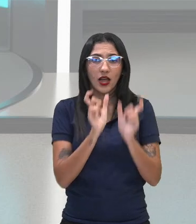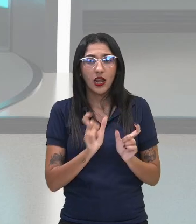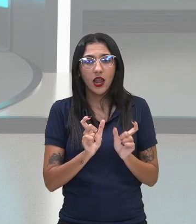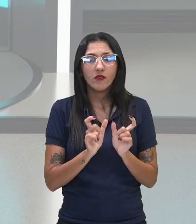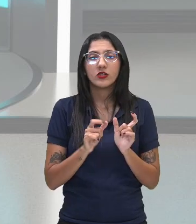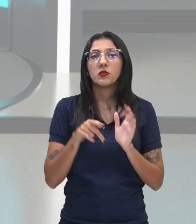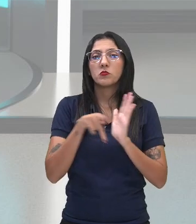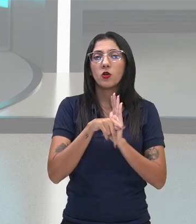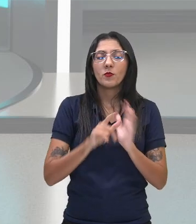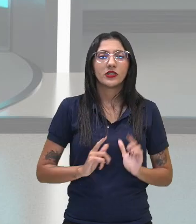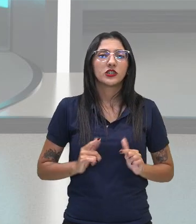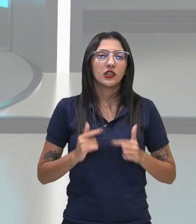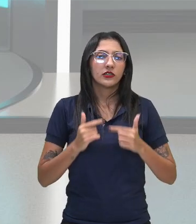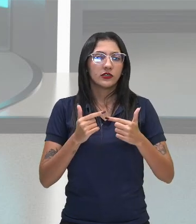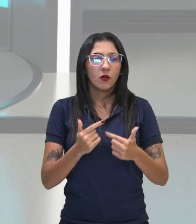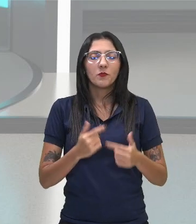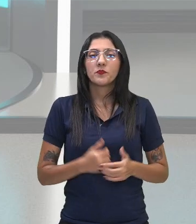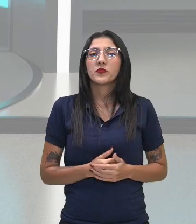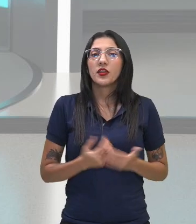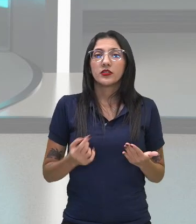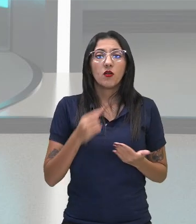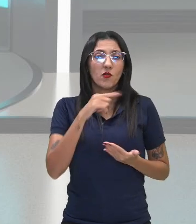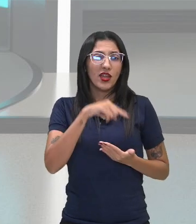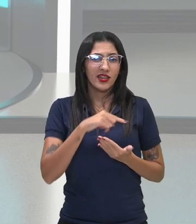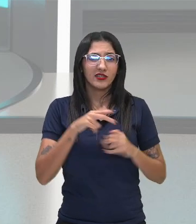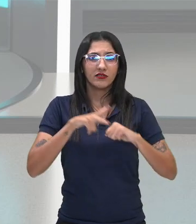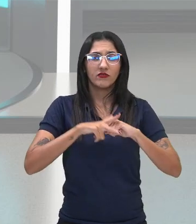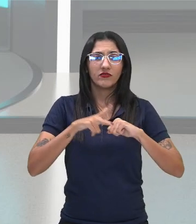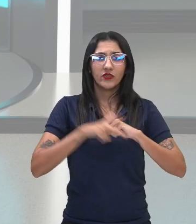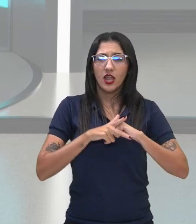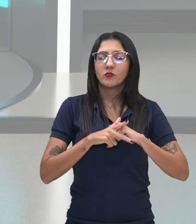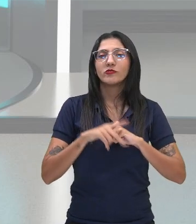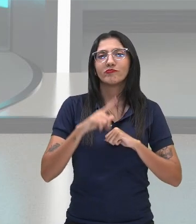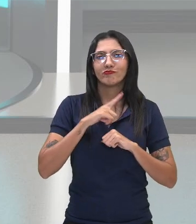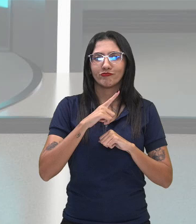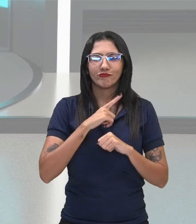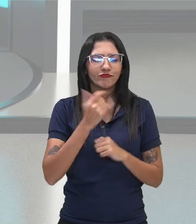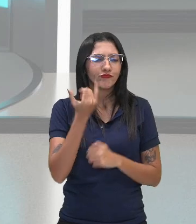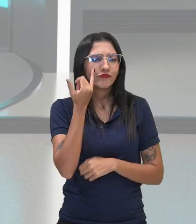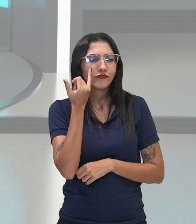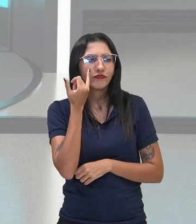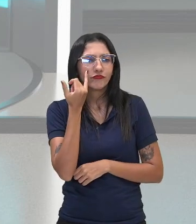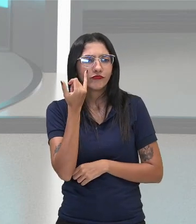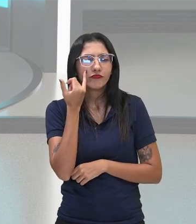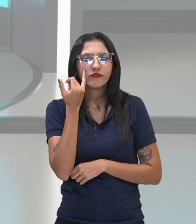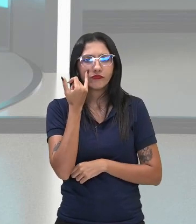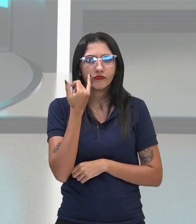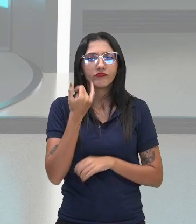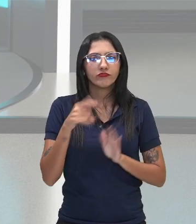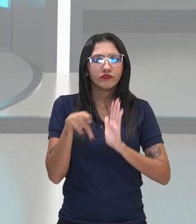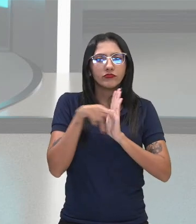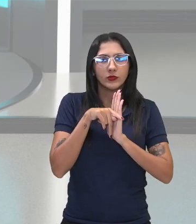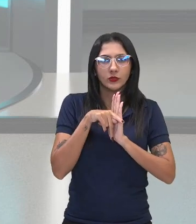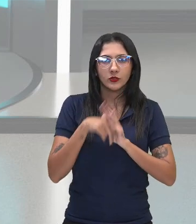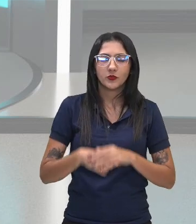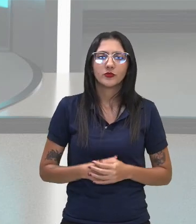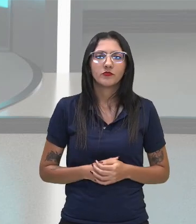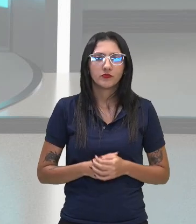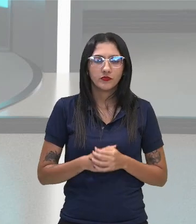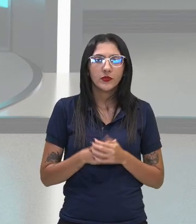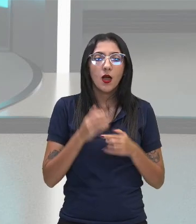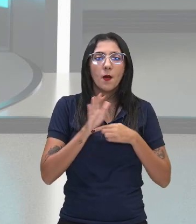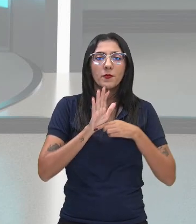ações. Então, esses verbos estão aí trazendo essas informações para o interlocutor, tecendo